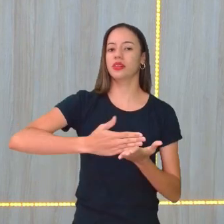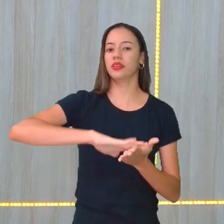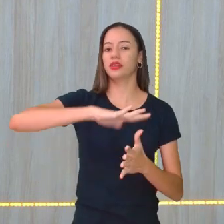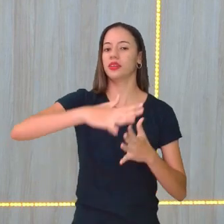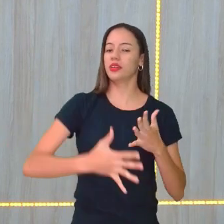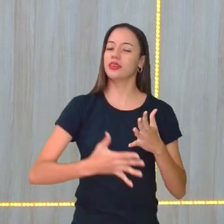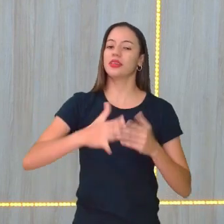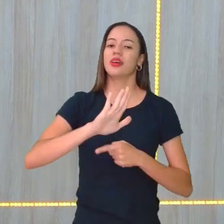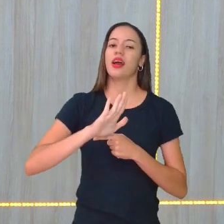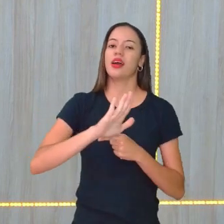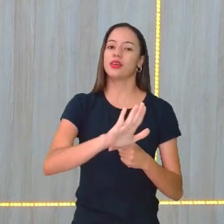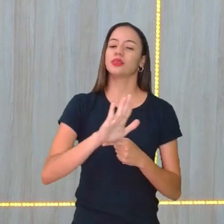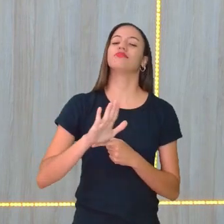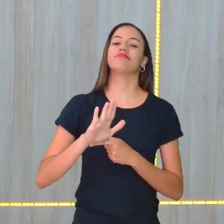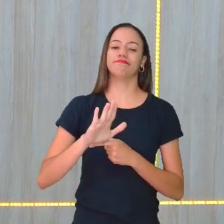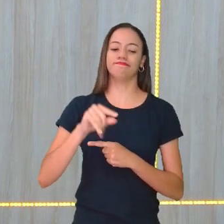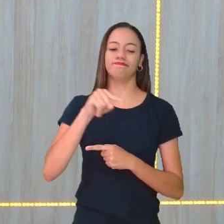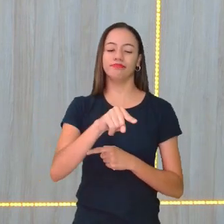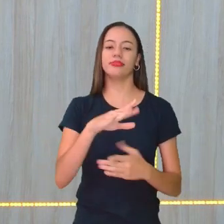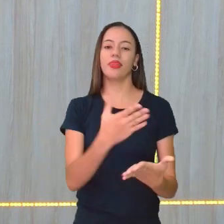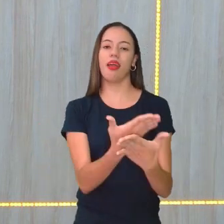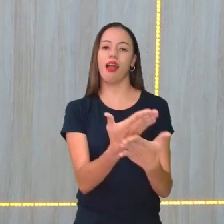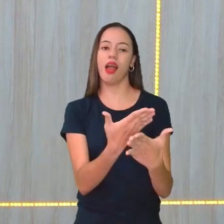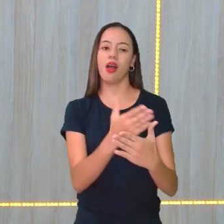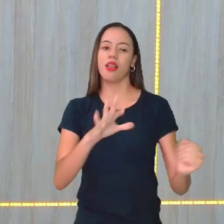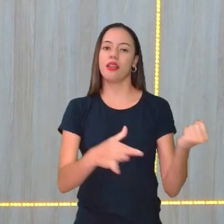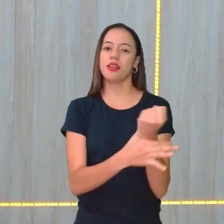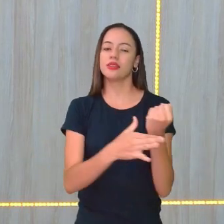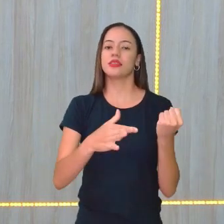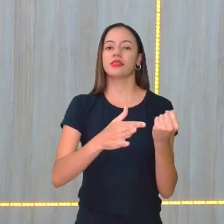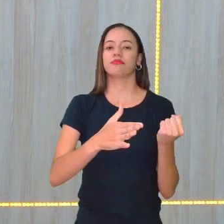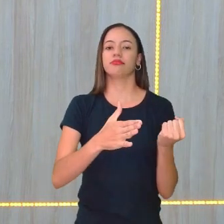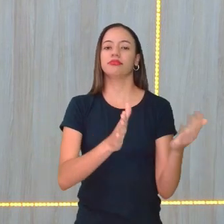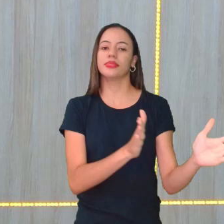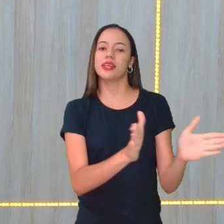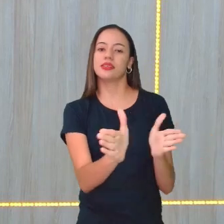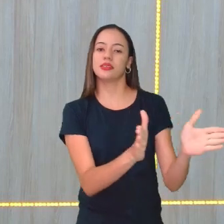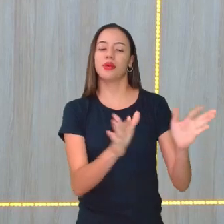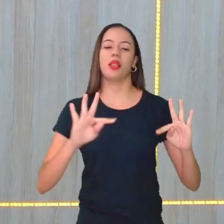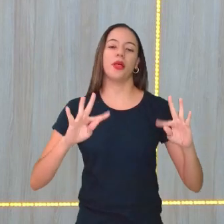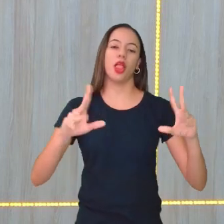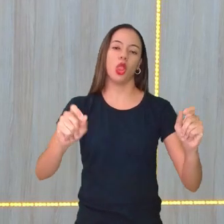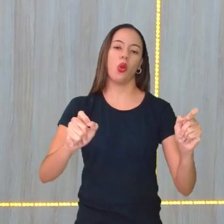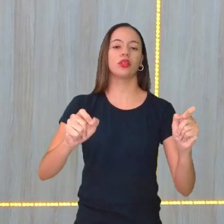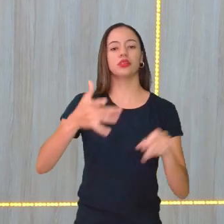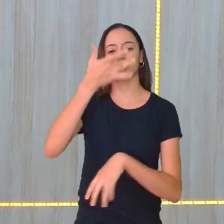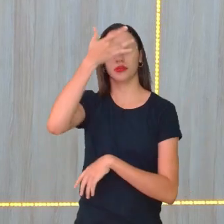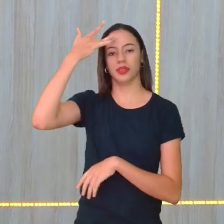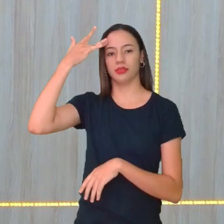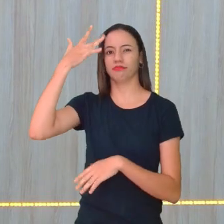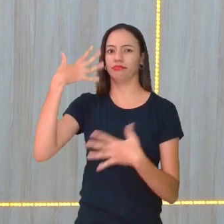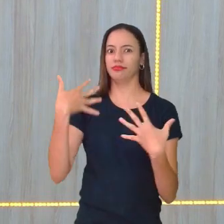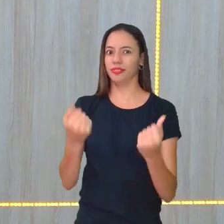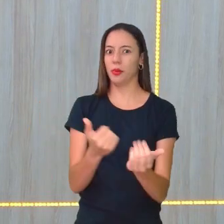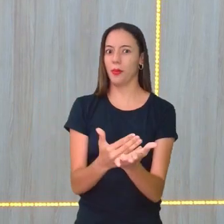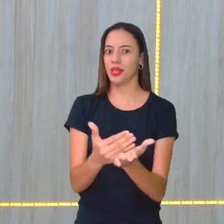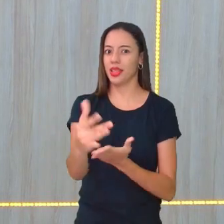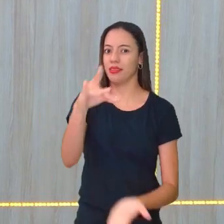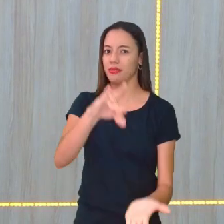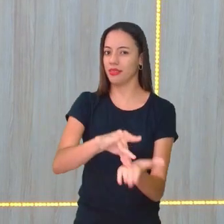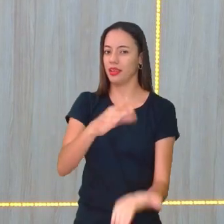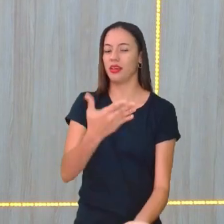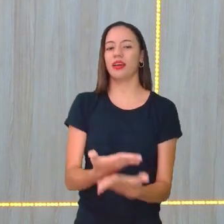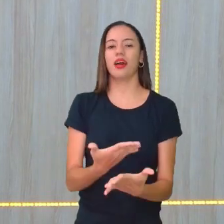nos ajuda para que nossas aulas se tornem mais acessíveis para todos e todas. Então vamos começar a nossa